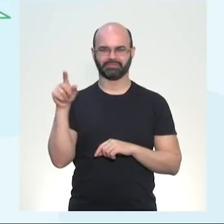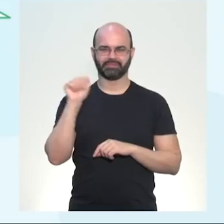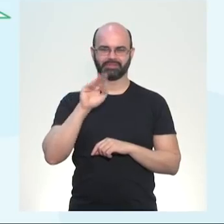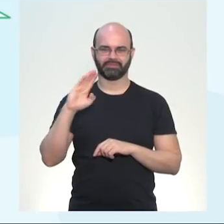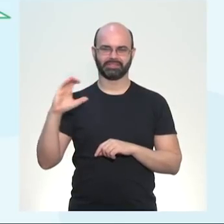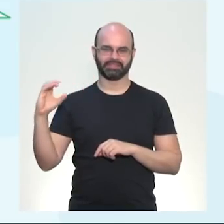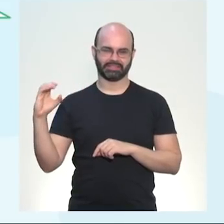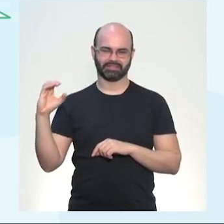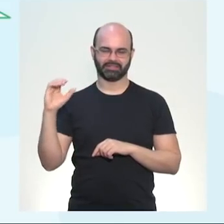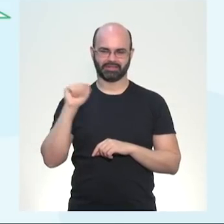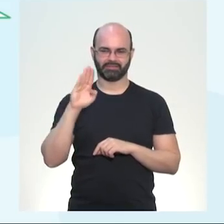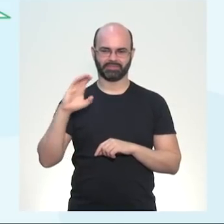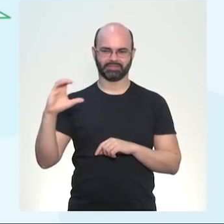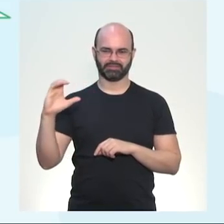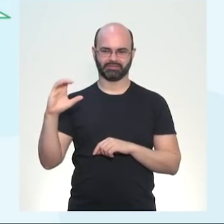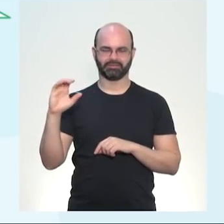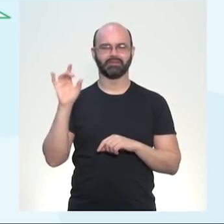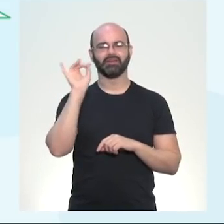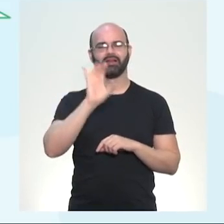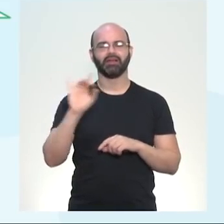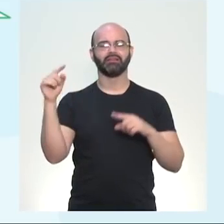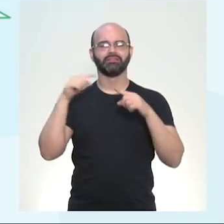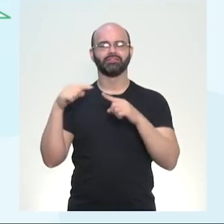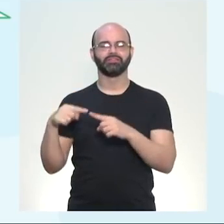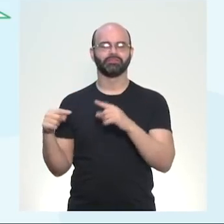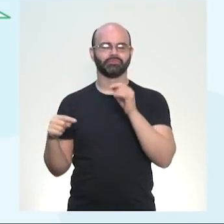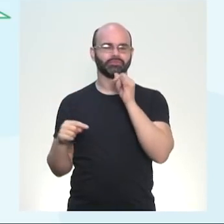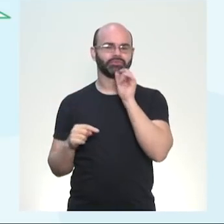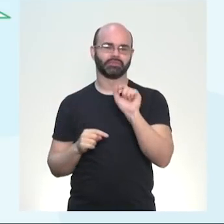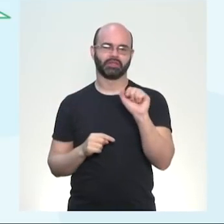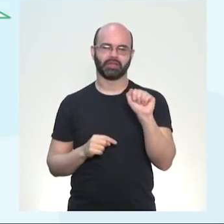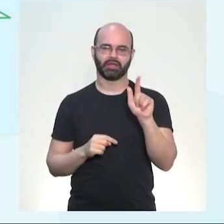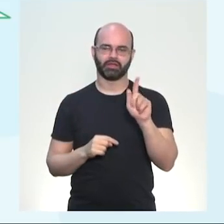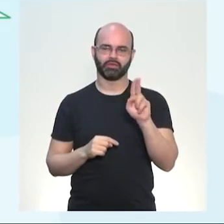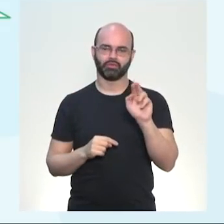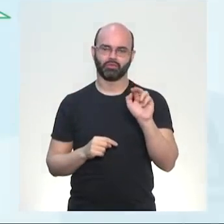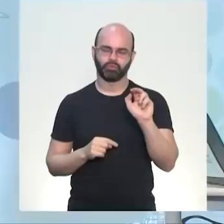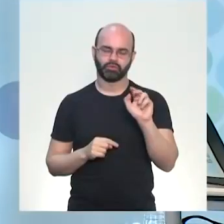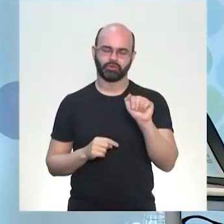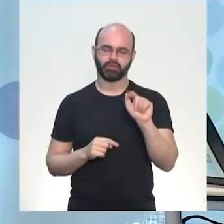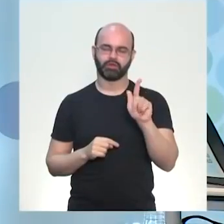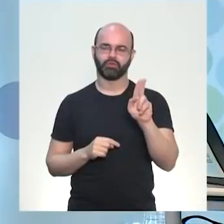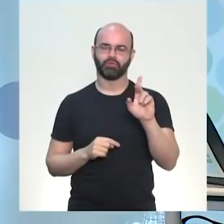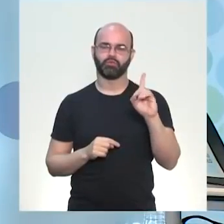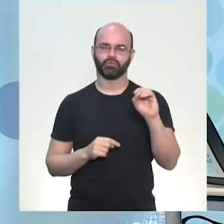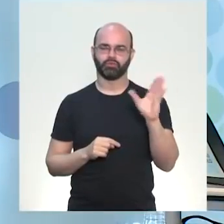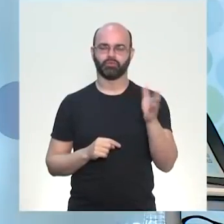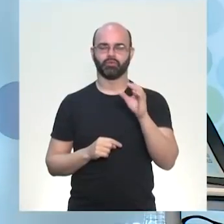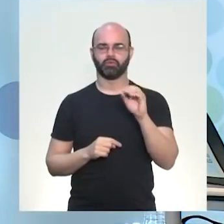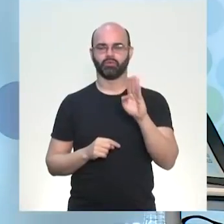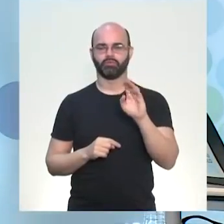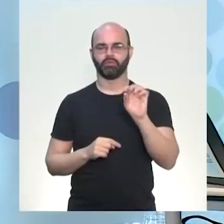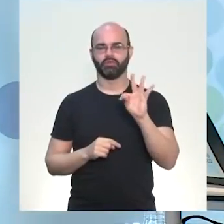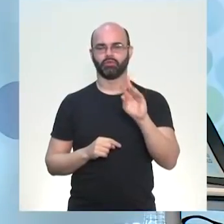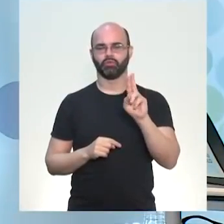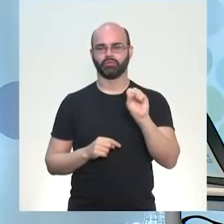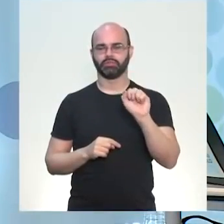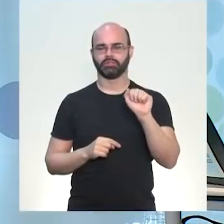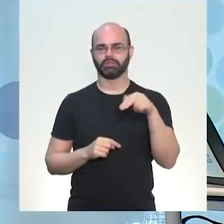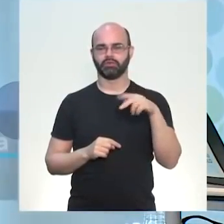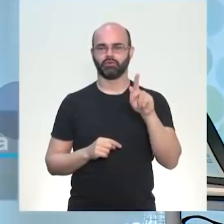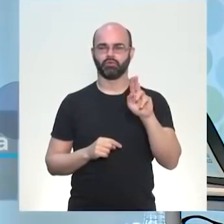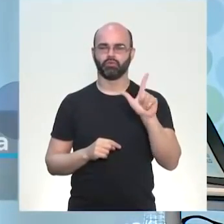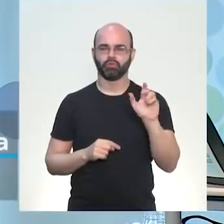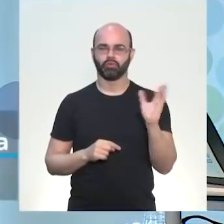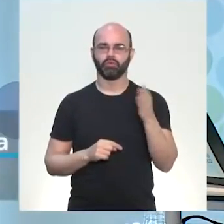posso classificar ele? Eu posso falar que ele é agudo, obtusângulo, retângulo? Qual que é a classificação? Nesse